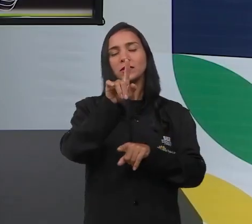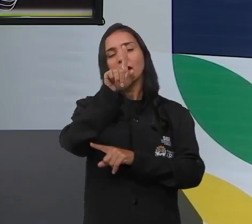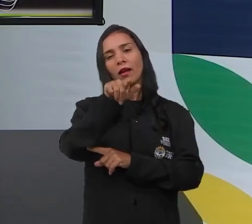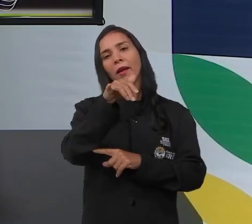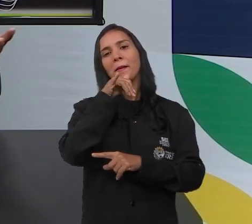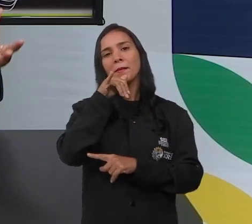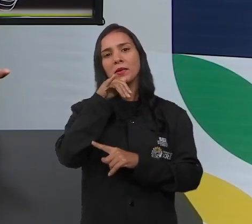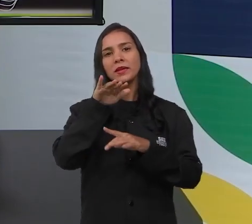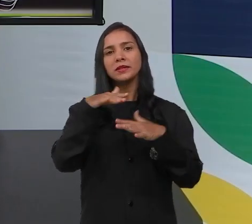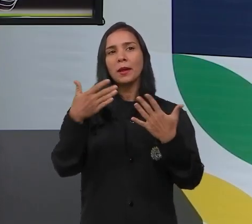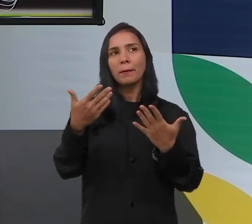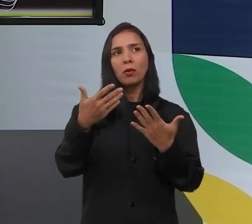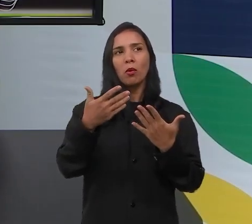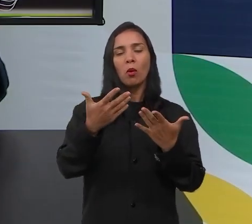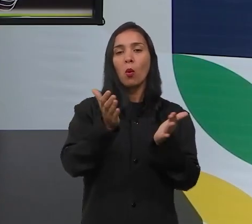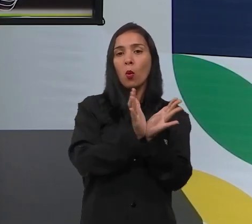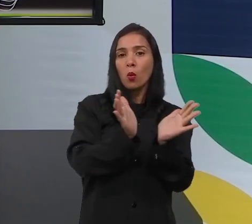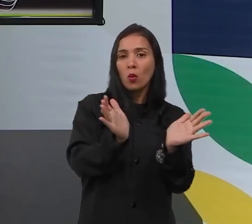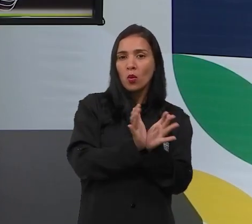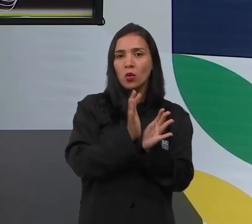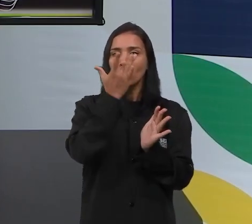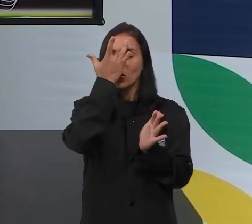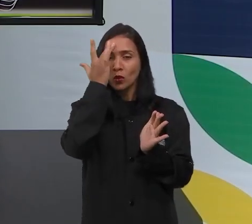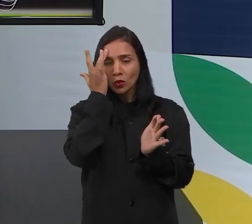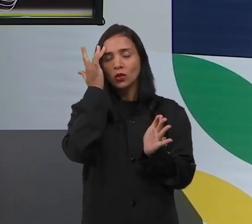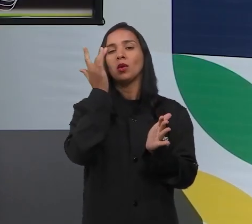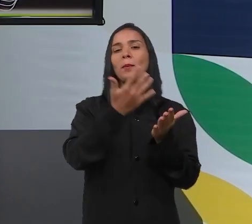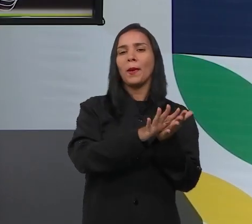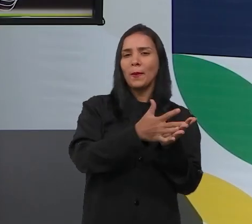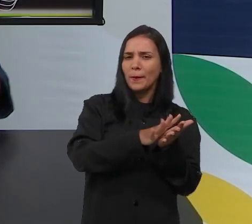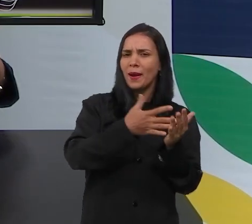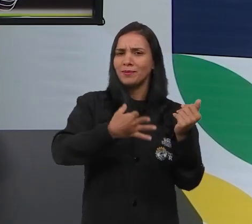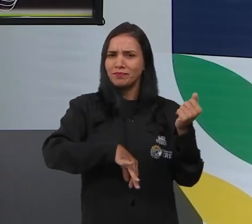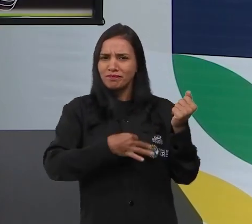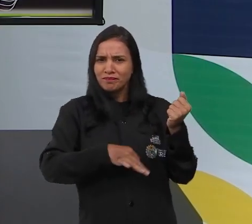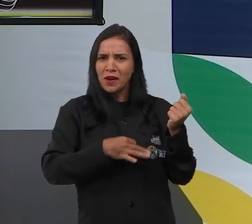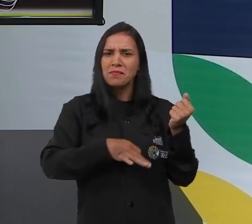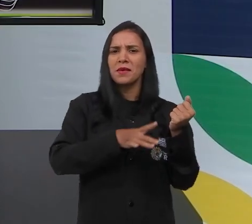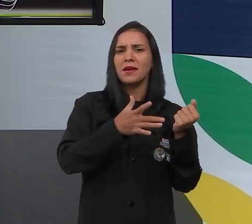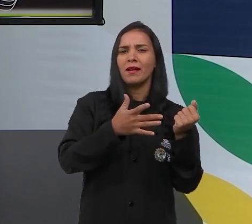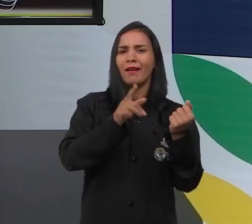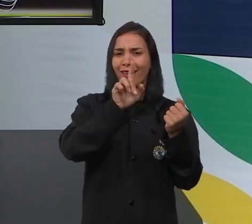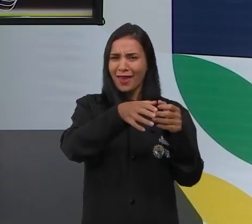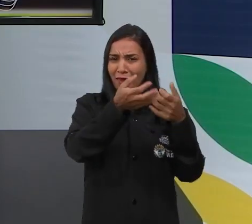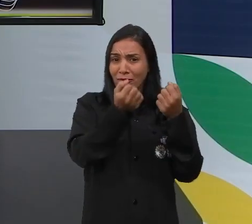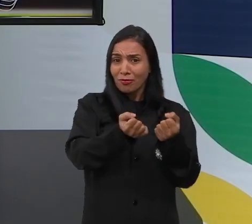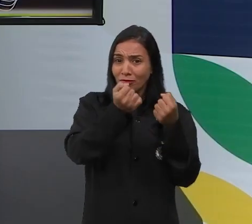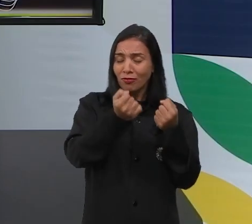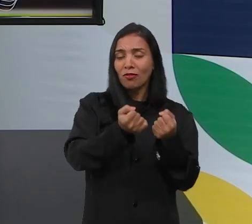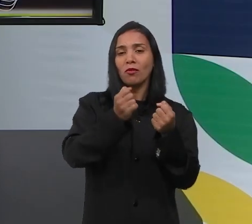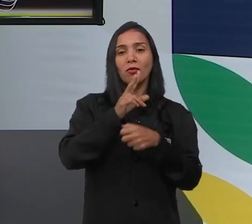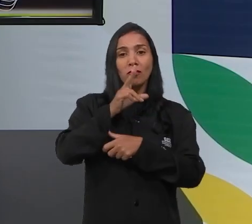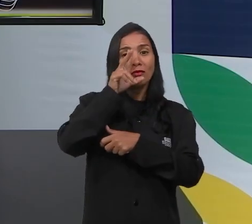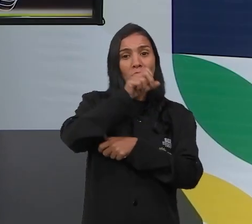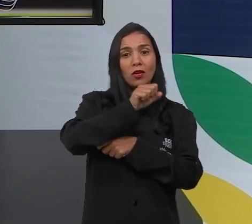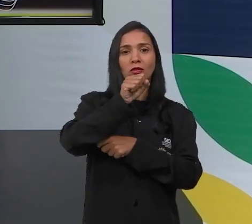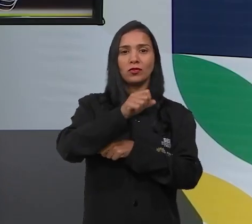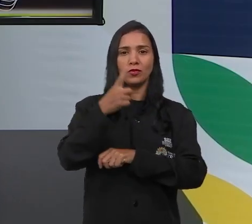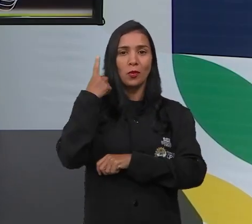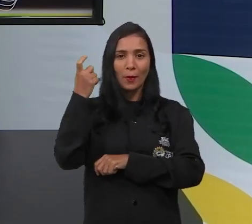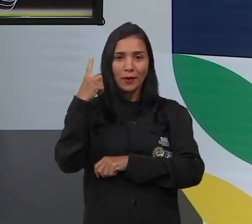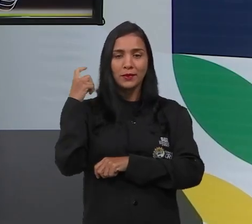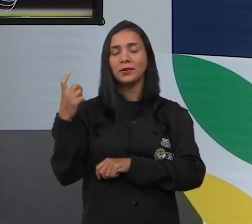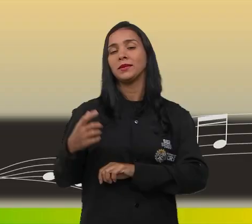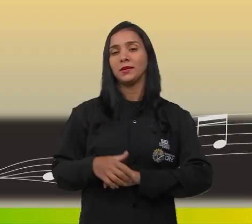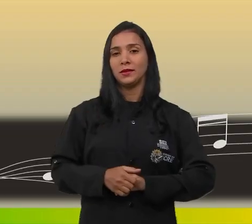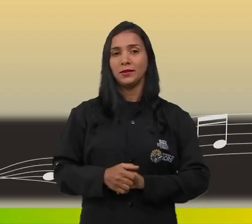pode dar o exemplo de uma banda onde tem vários instrumentos tocando ao mesmo tempo, tem uma grande densidade ali, certinho? Agora a gente vai entender